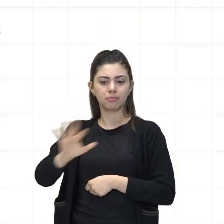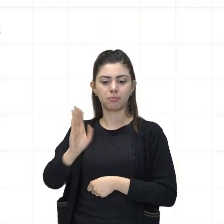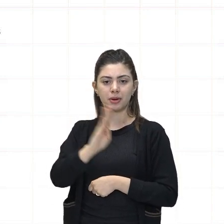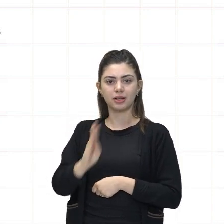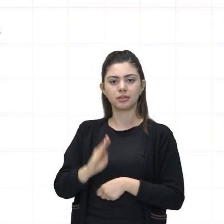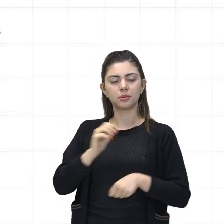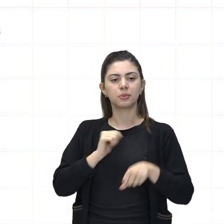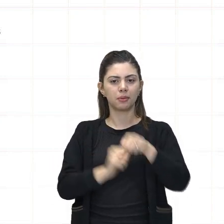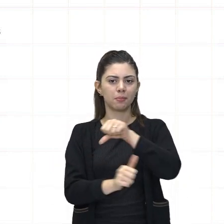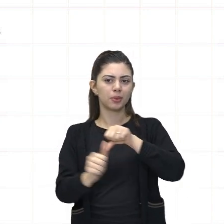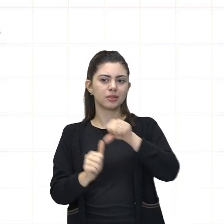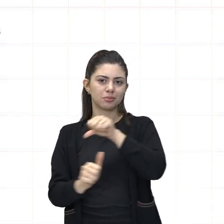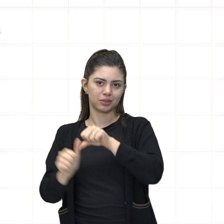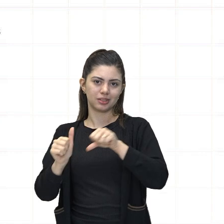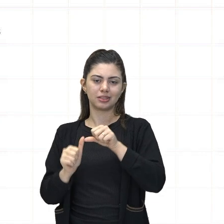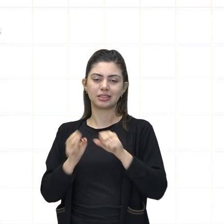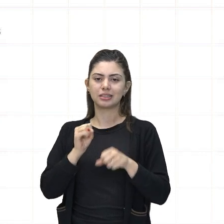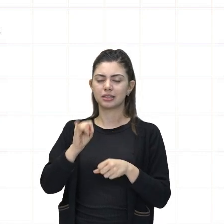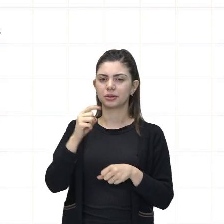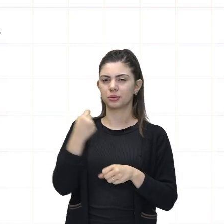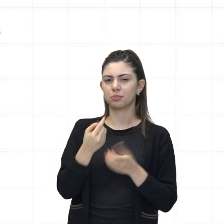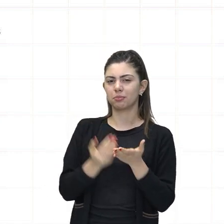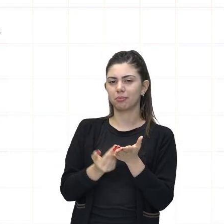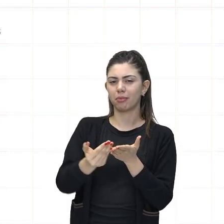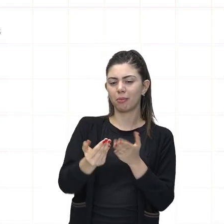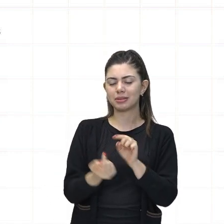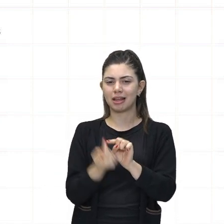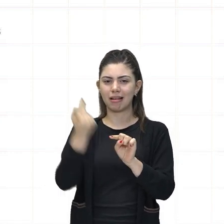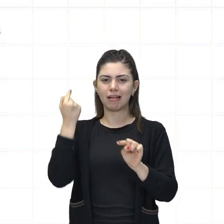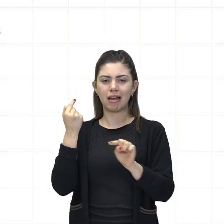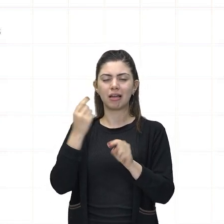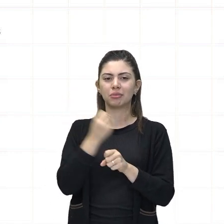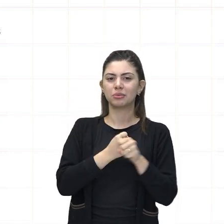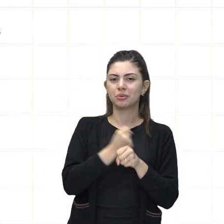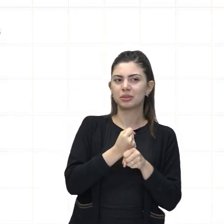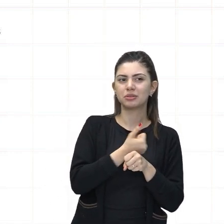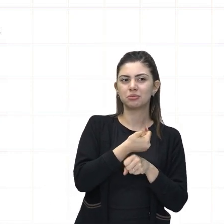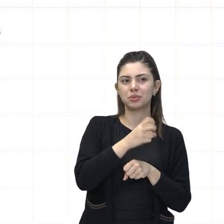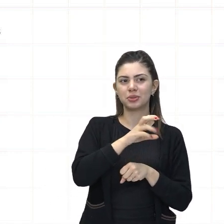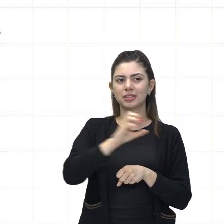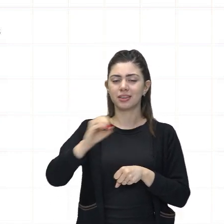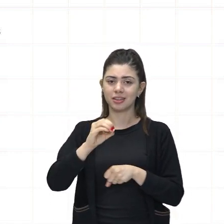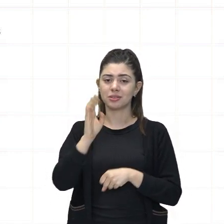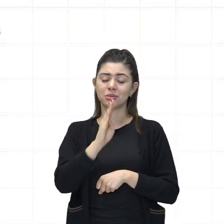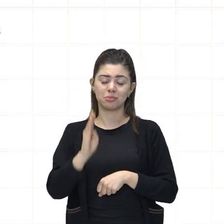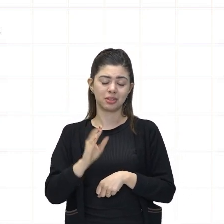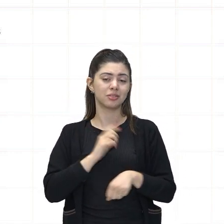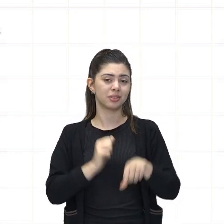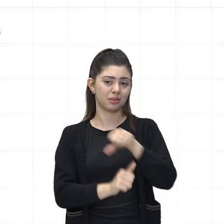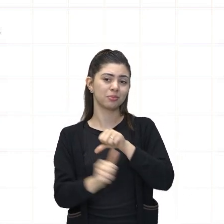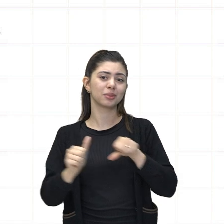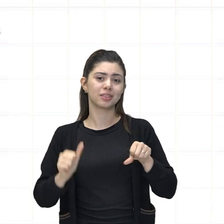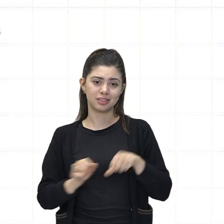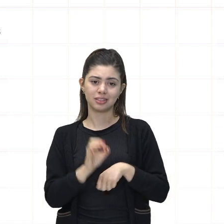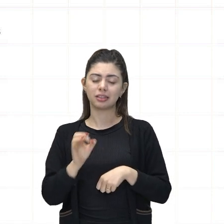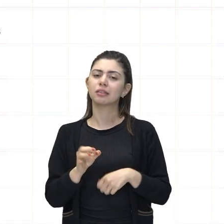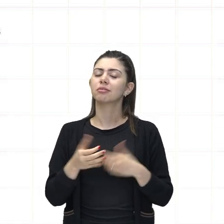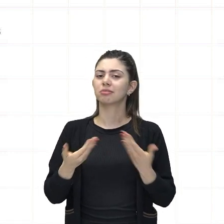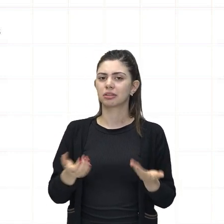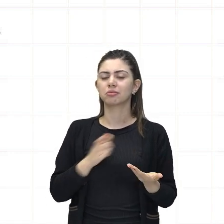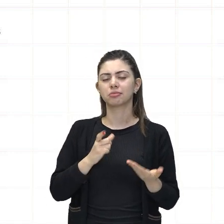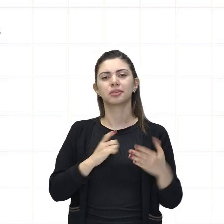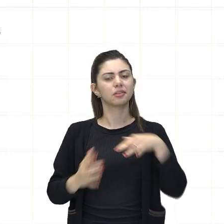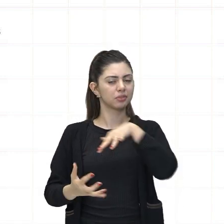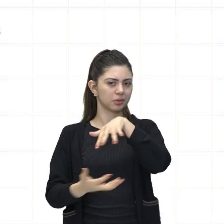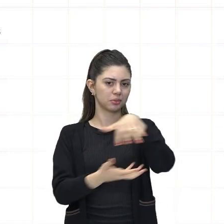mapa da história do Brasil, desde lá de 1500, né, o Brasil ele foi mudando também. E isso também aconteceu ao longo do mundo.